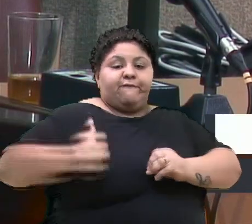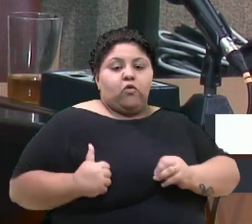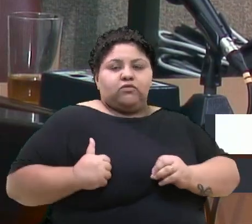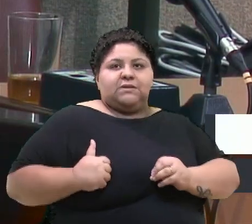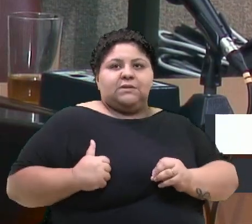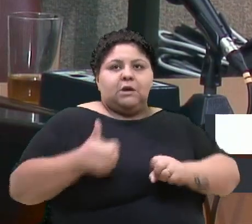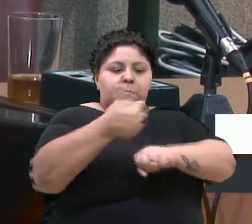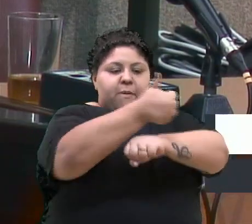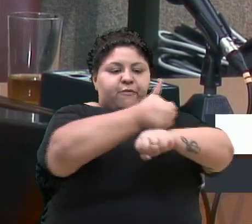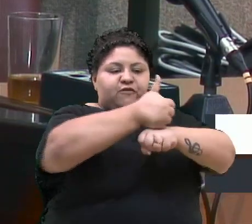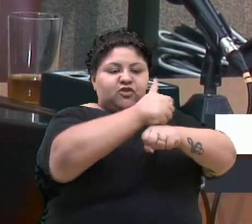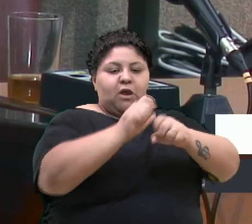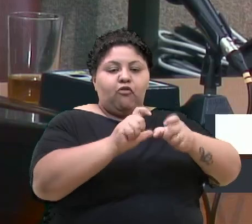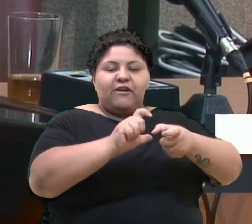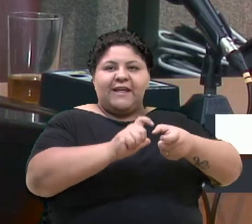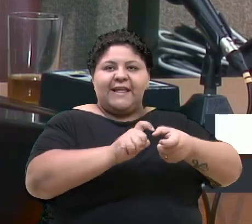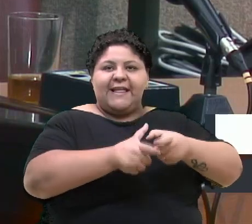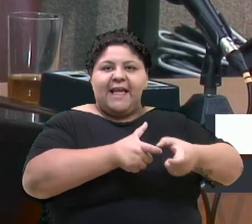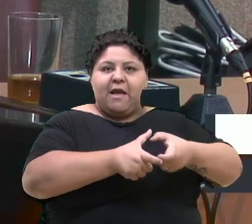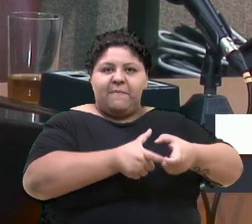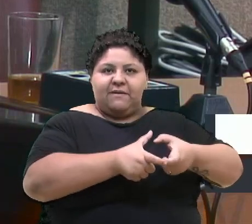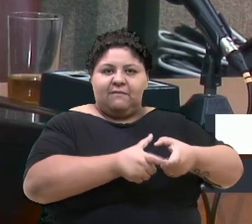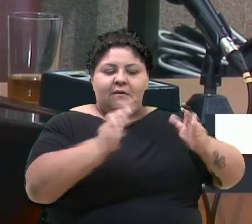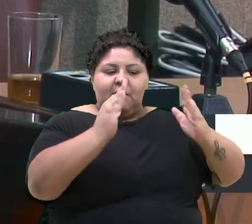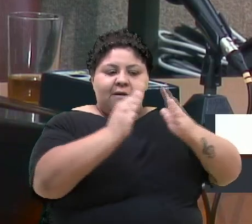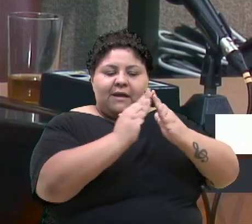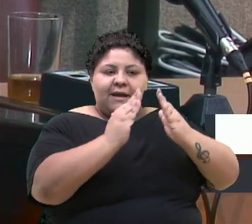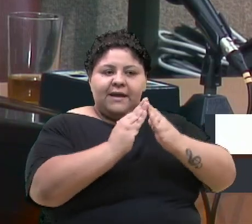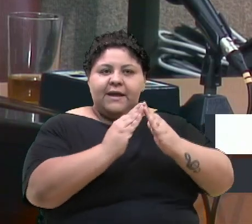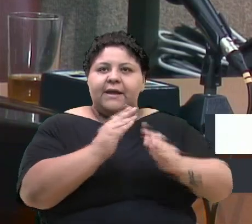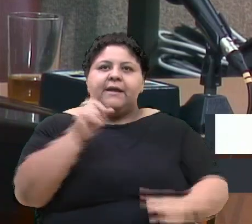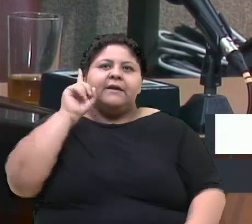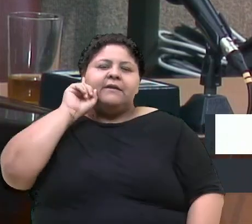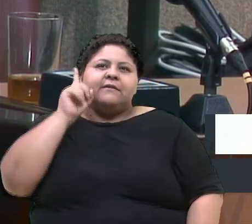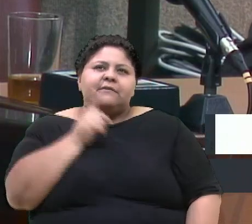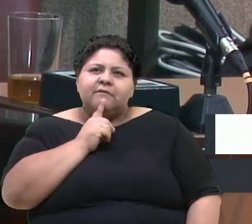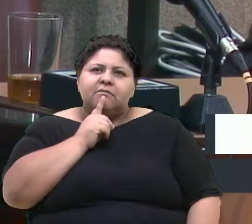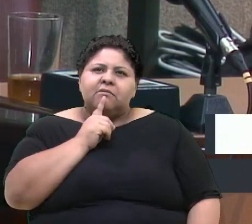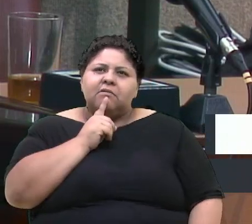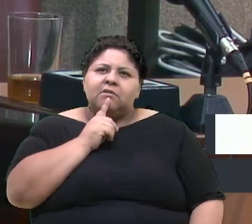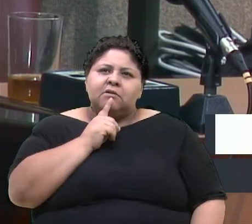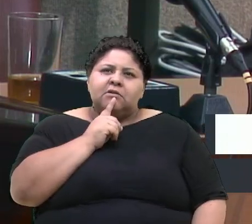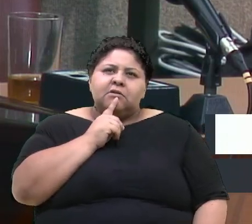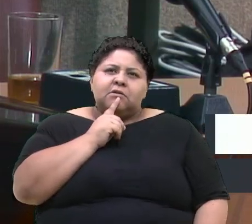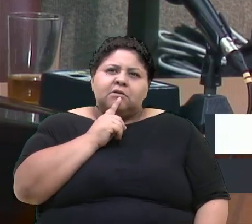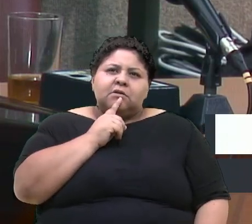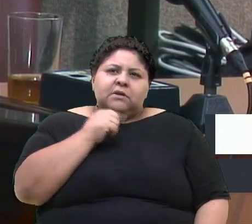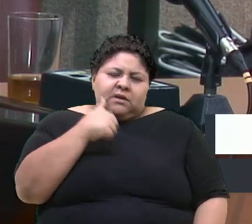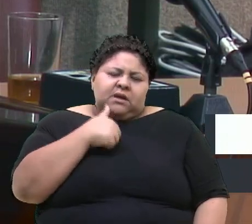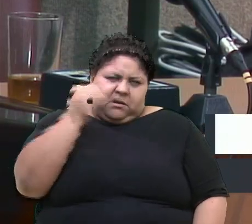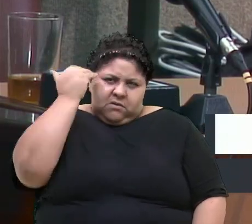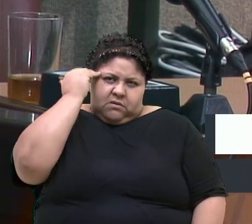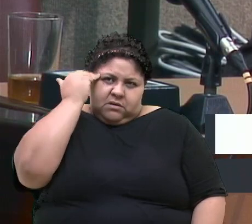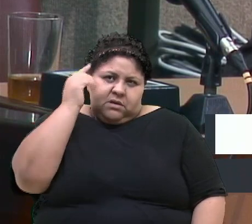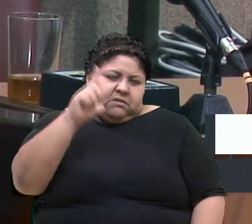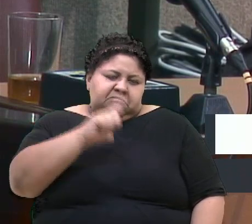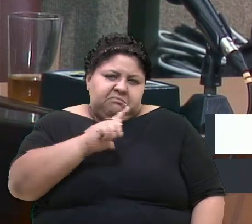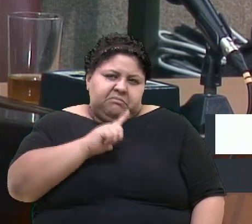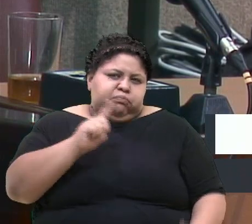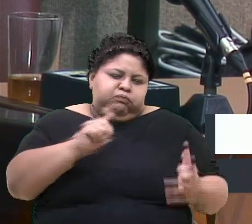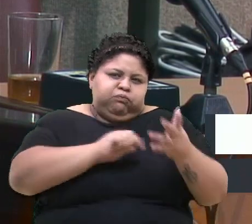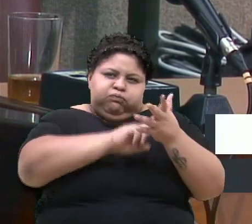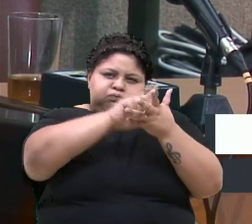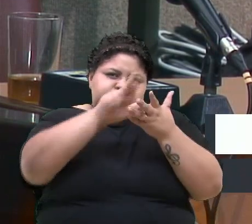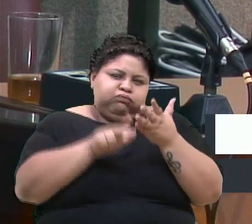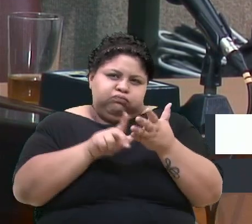Isso. As universidades americanas, Michigan, os estados onde eu tenho conhecimento, Tennessee,